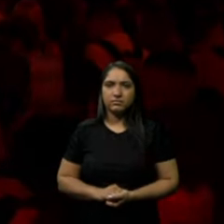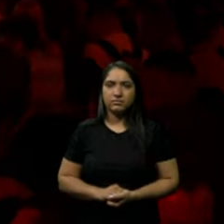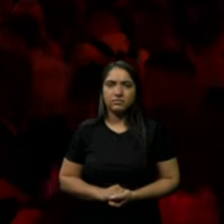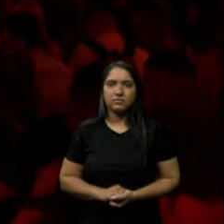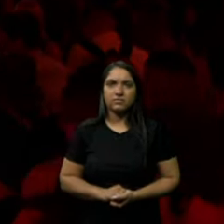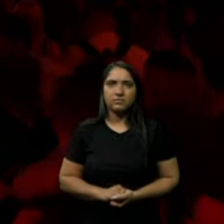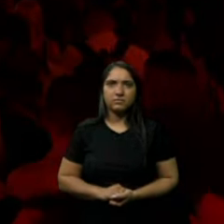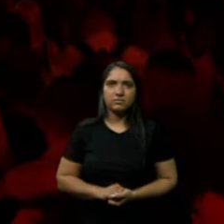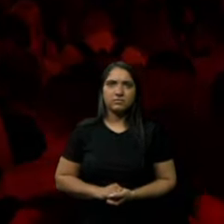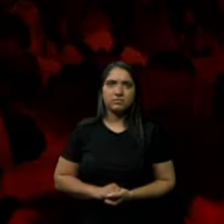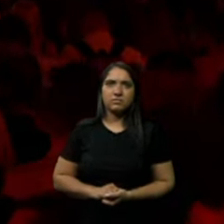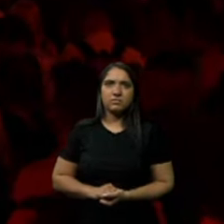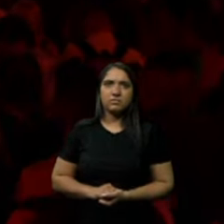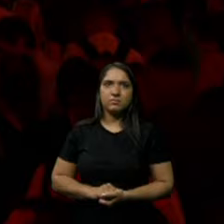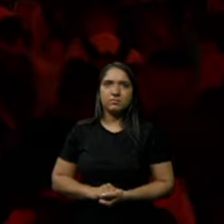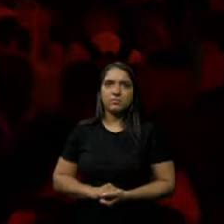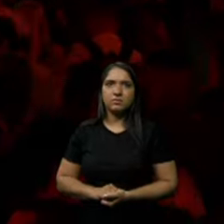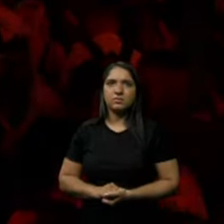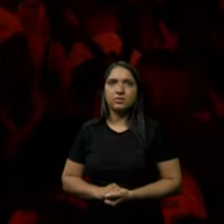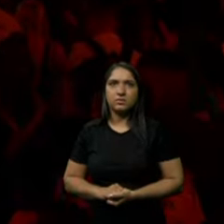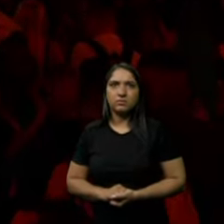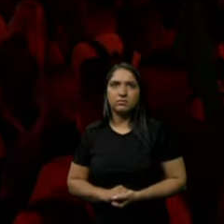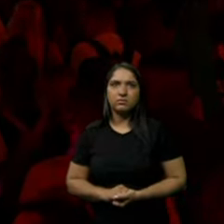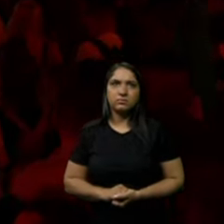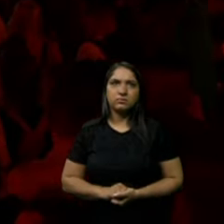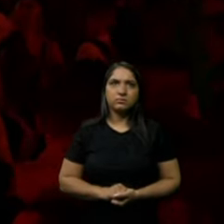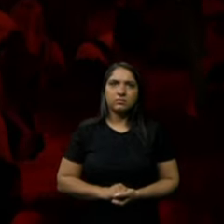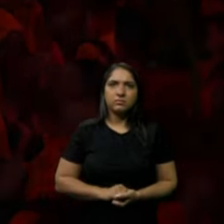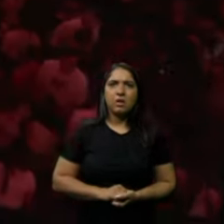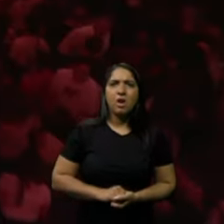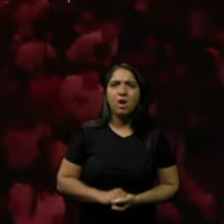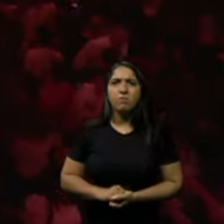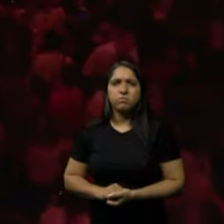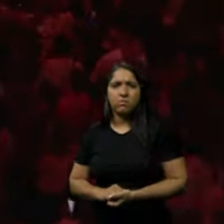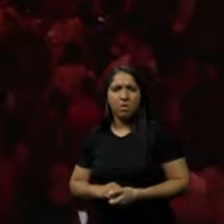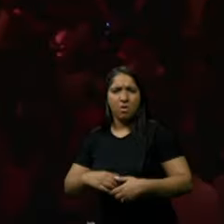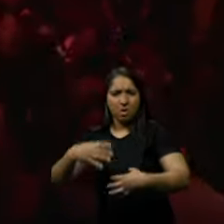significa a palavra cavalos e